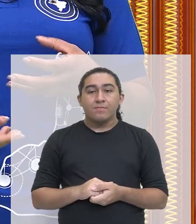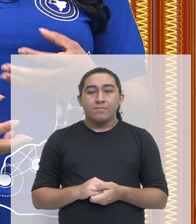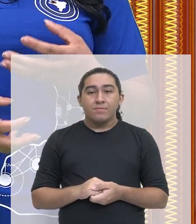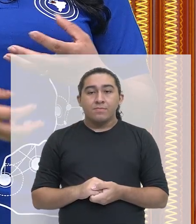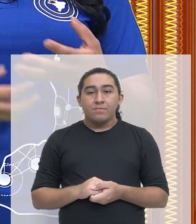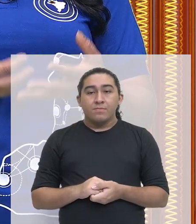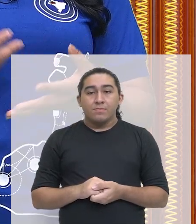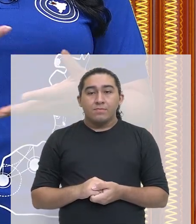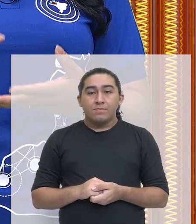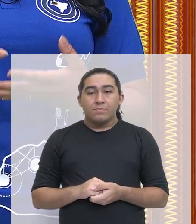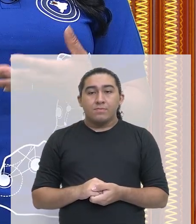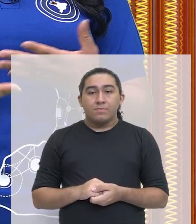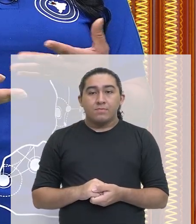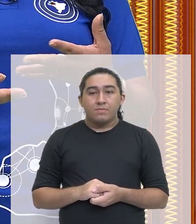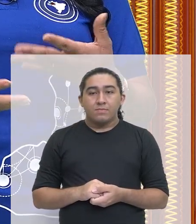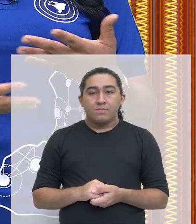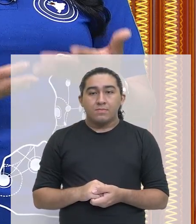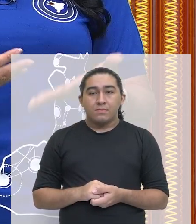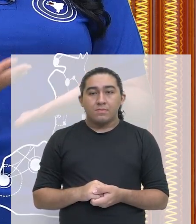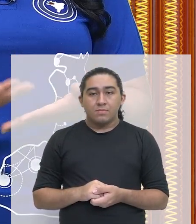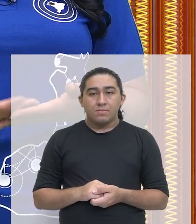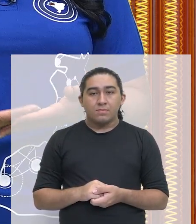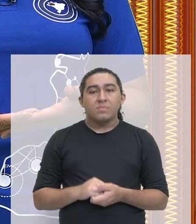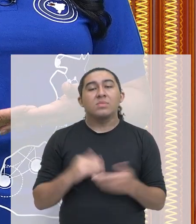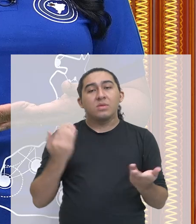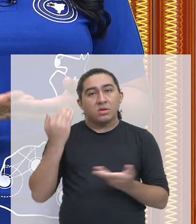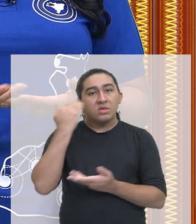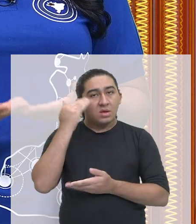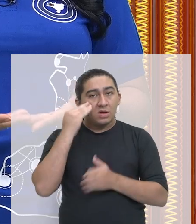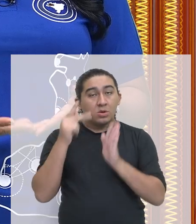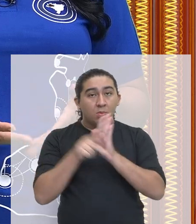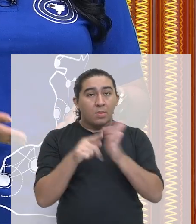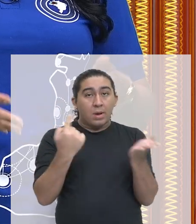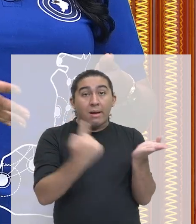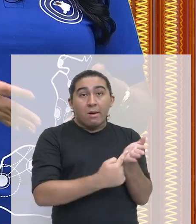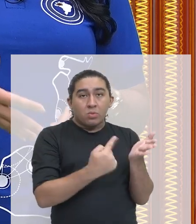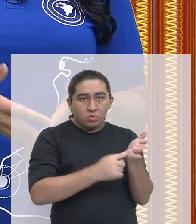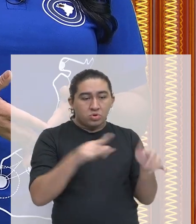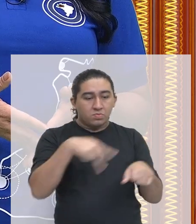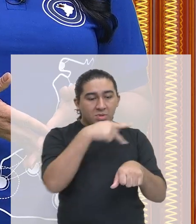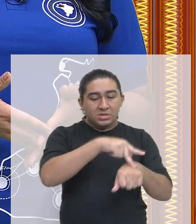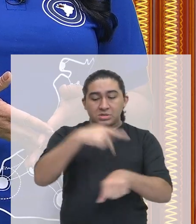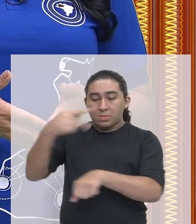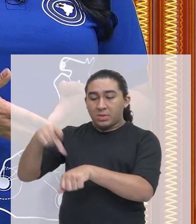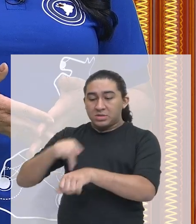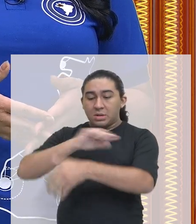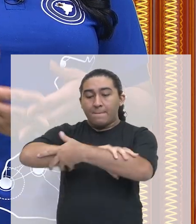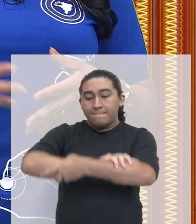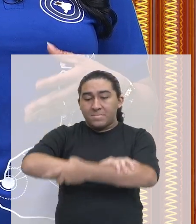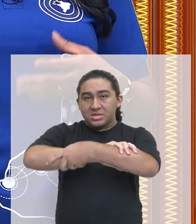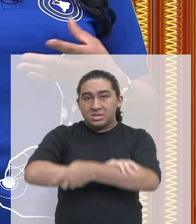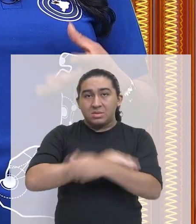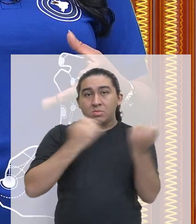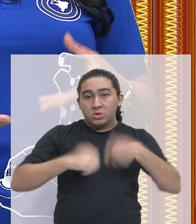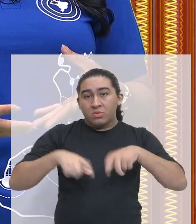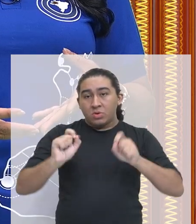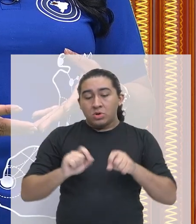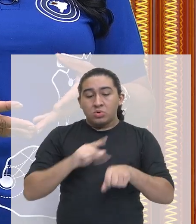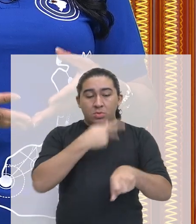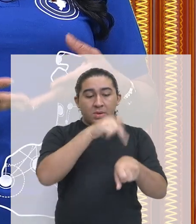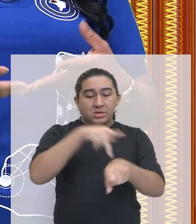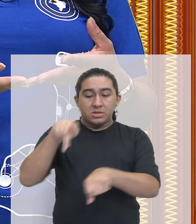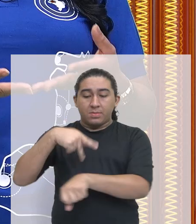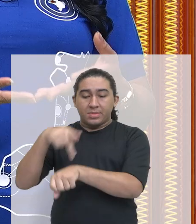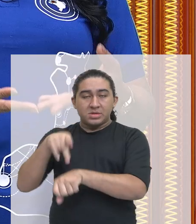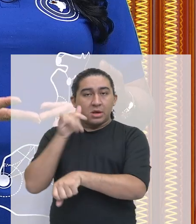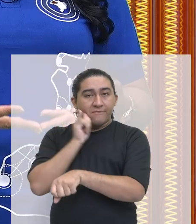com, no caso ali, acordos diplomáticos, houve a conversação para que ambos os países